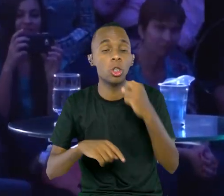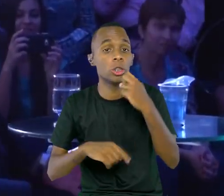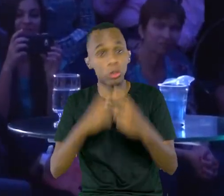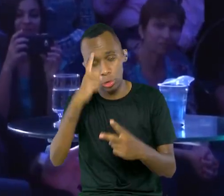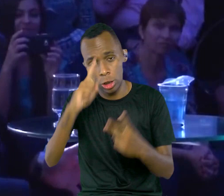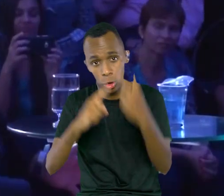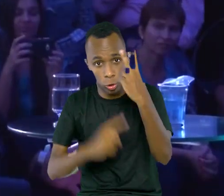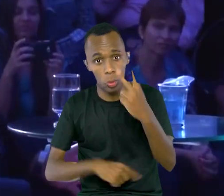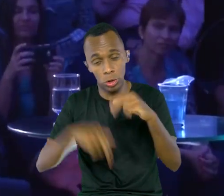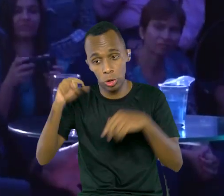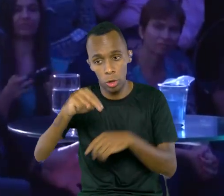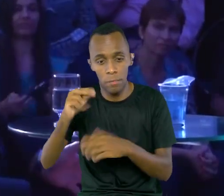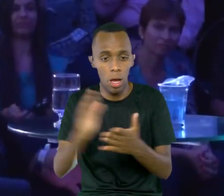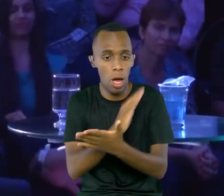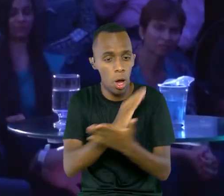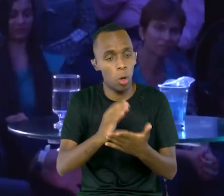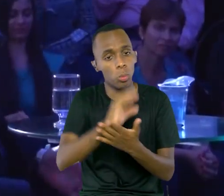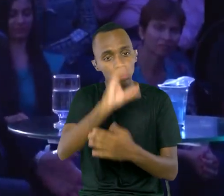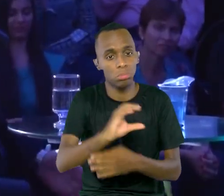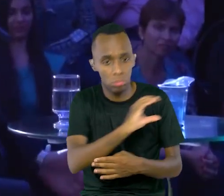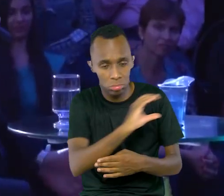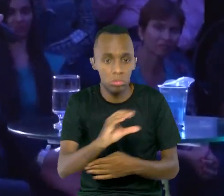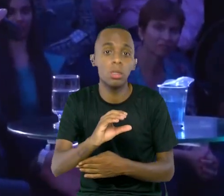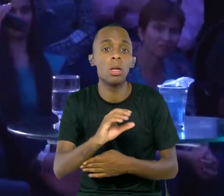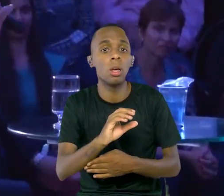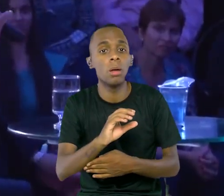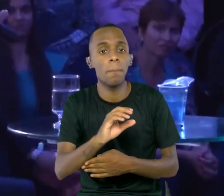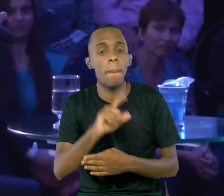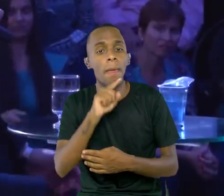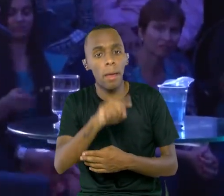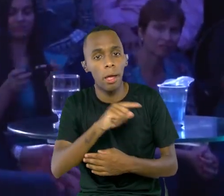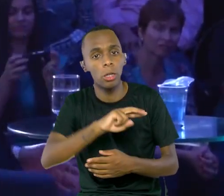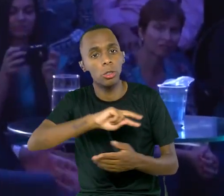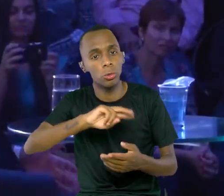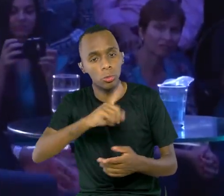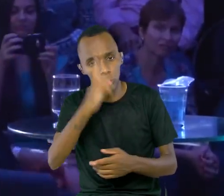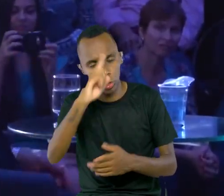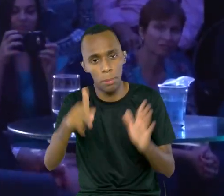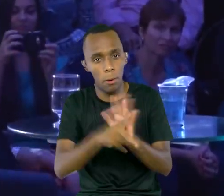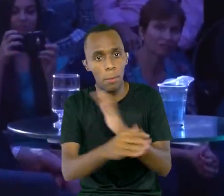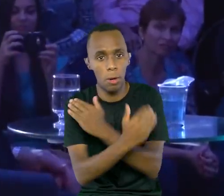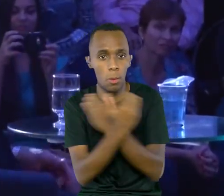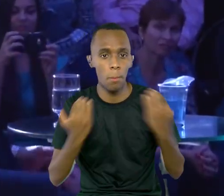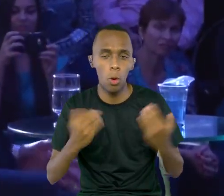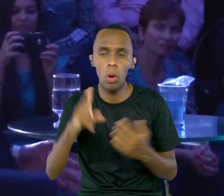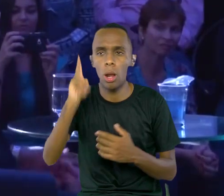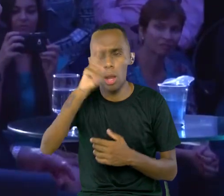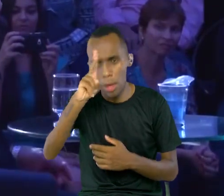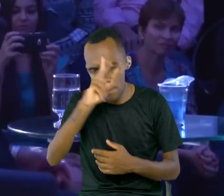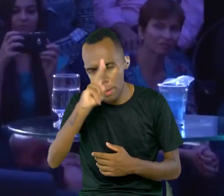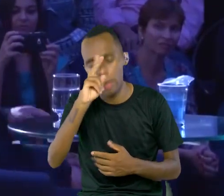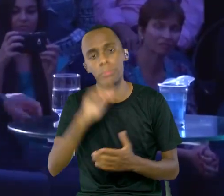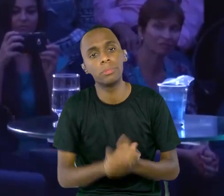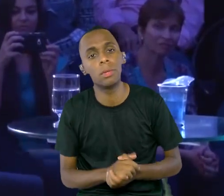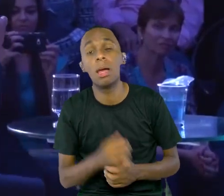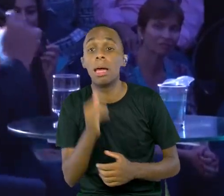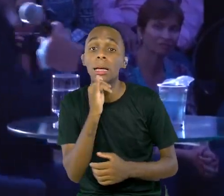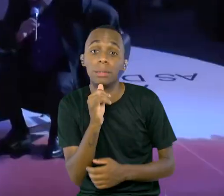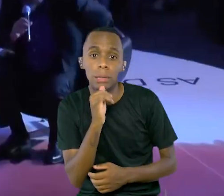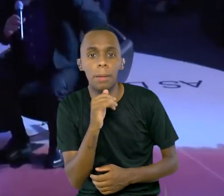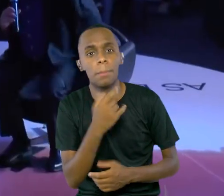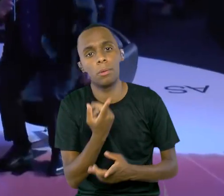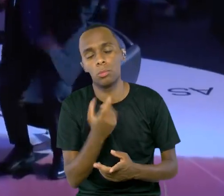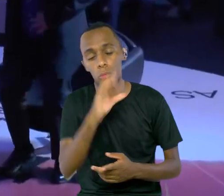2 de novembro, que uma parte dos cristãos comemora, especialmente católicos, como o dia de finados, de lembrar seus mortos. Você